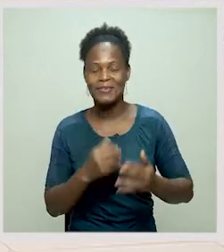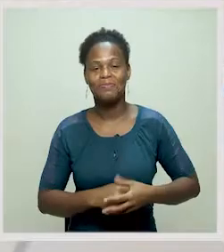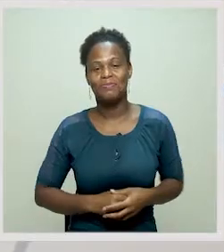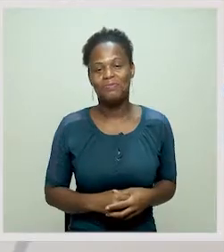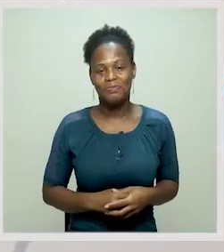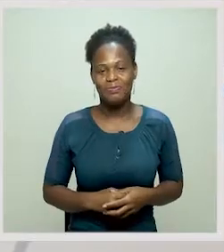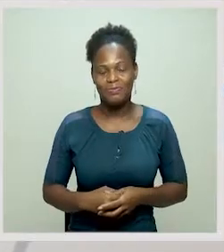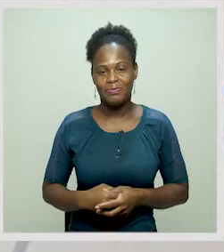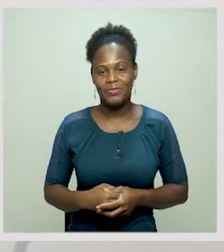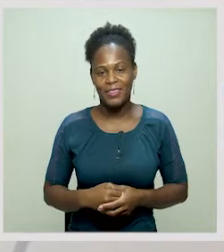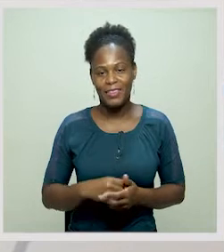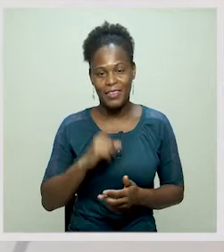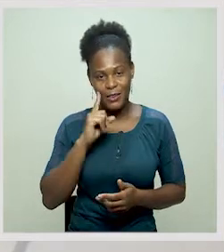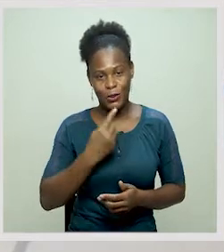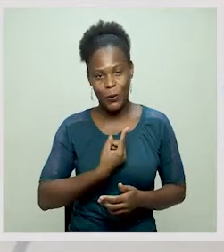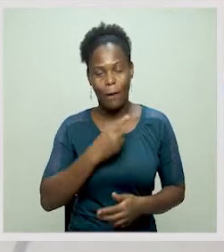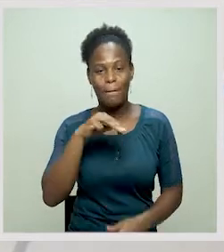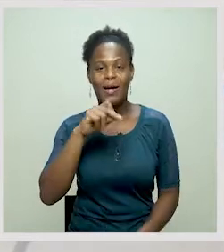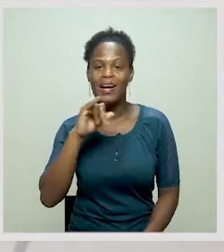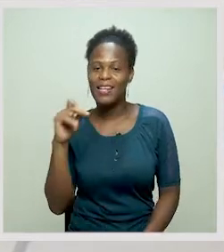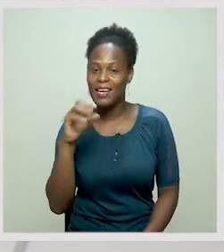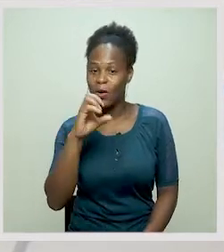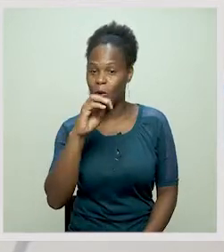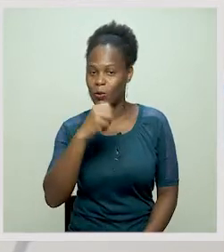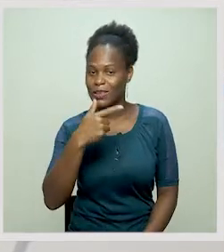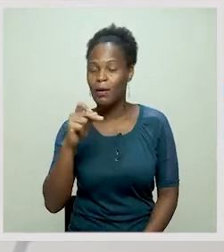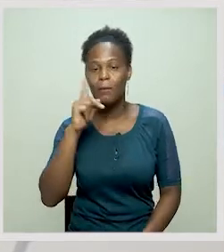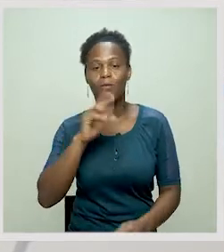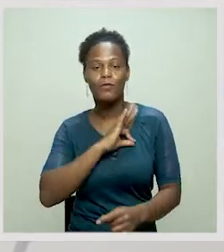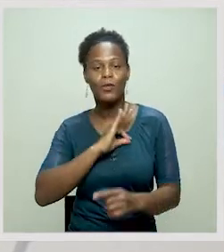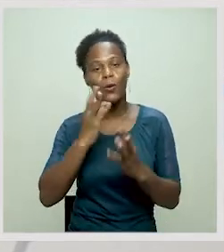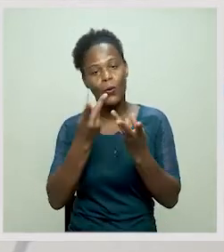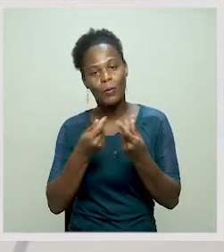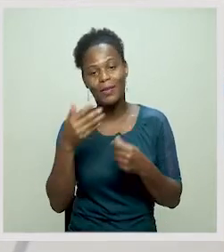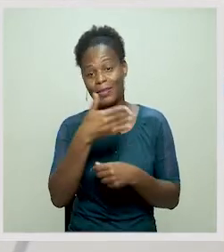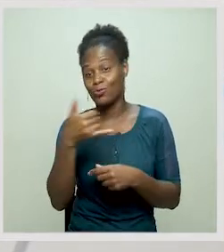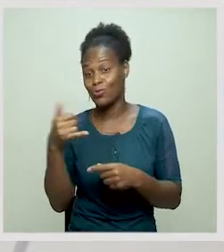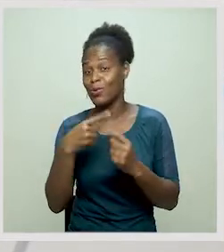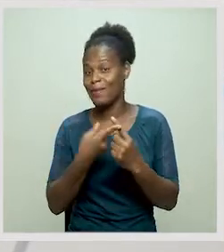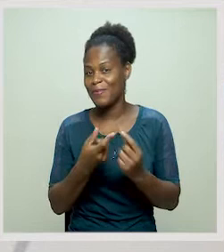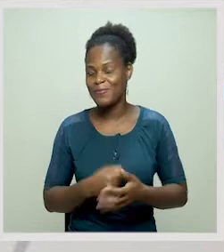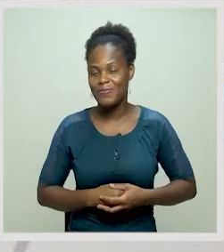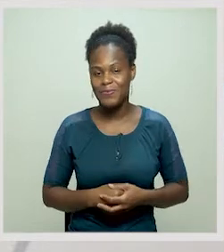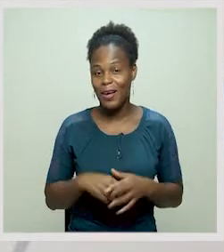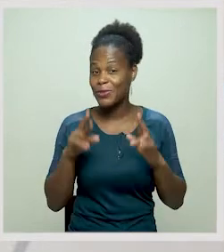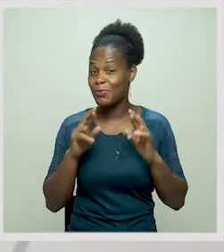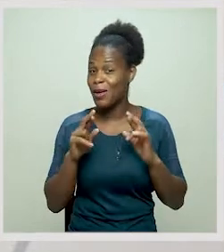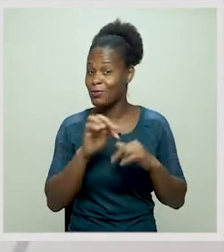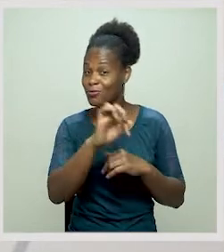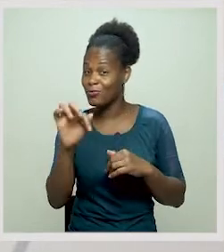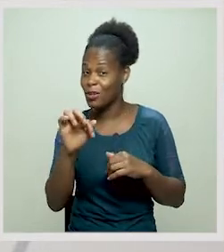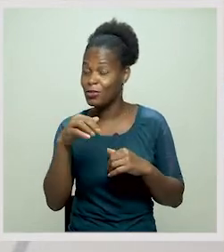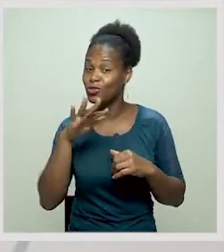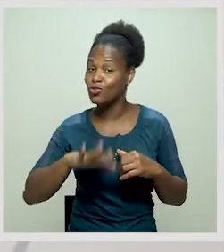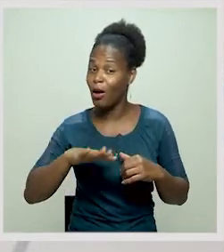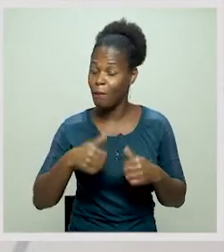Casa. Sou Maria Nascimento Costa, professora de Economia do 12º ano. Espero que esteja